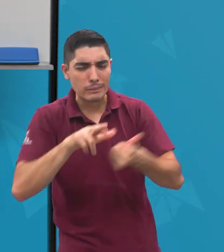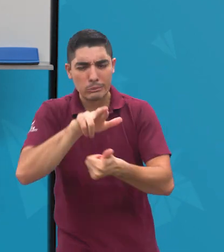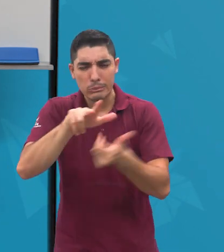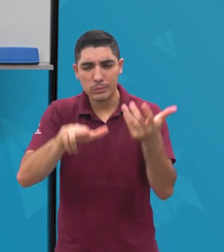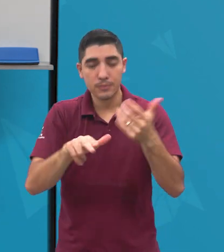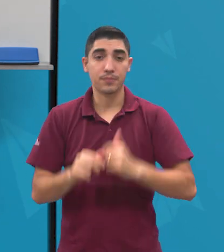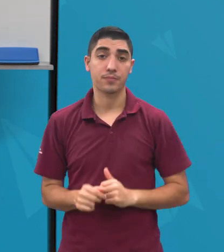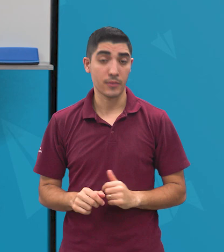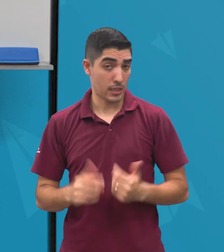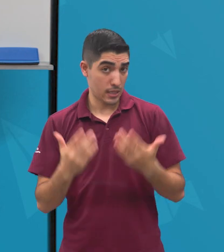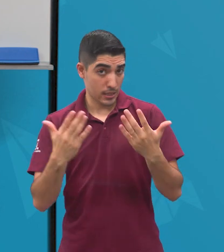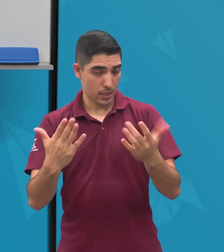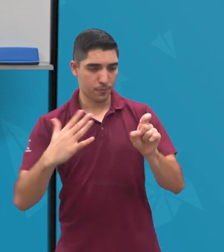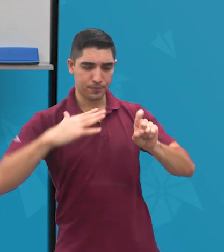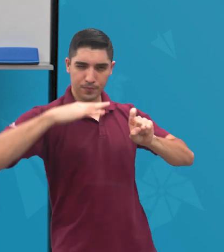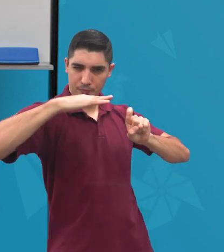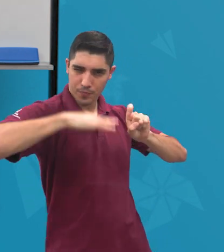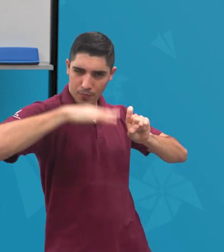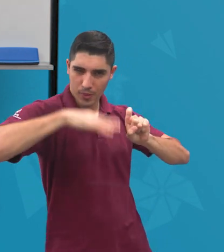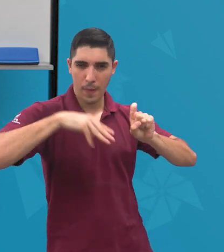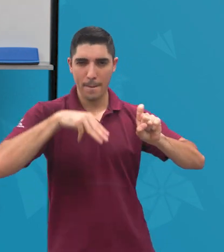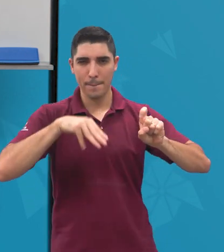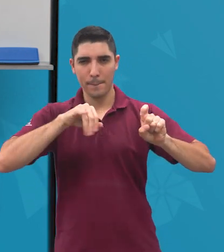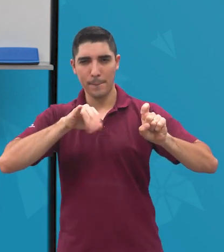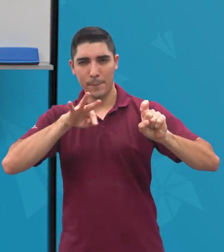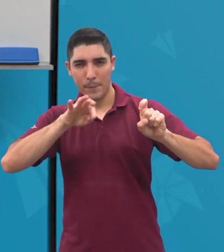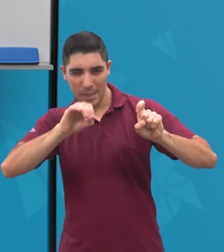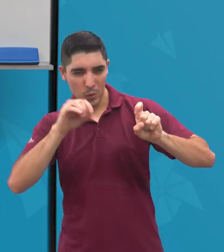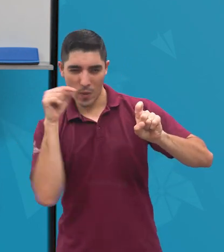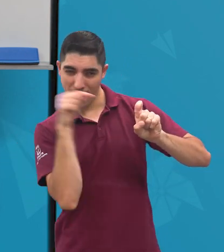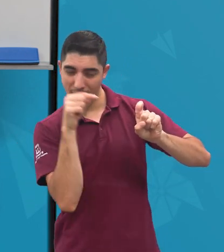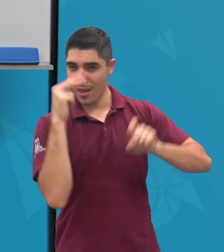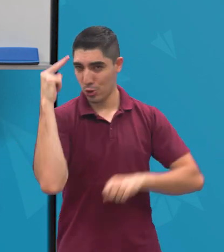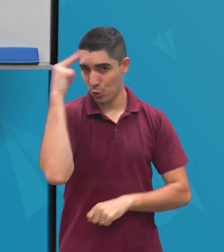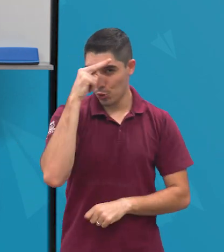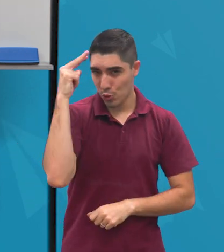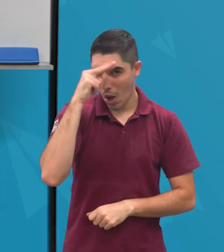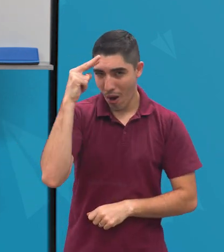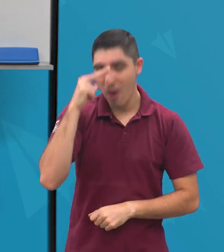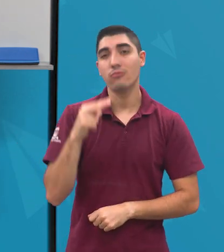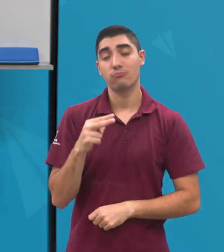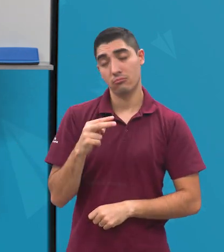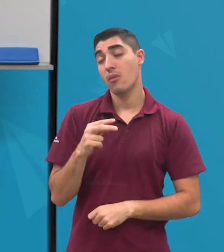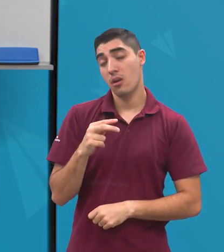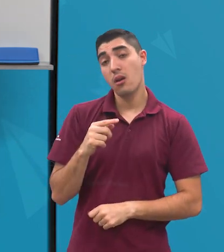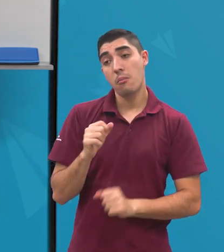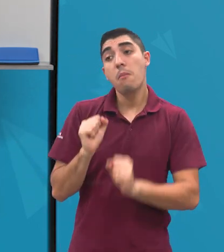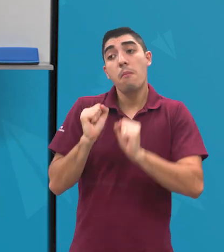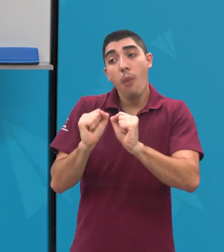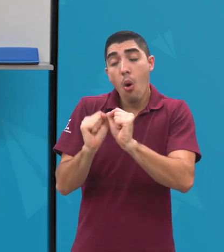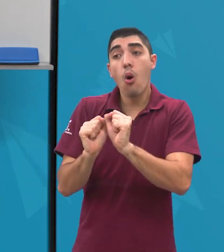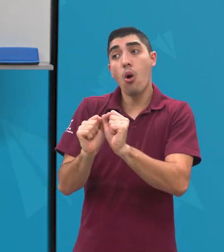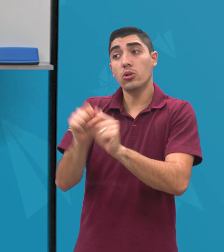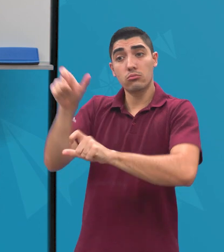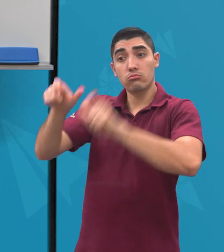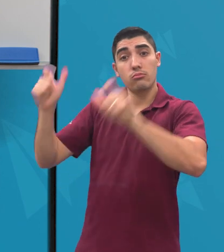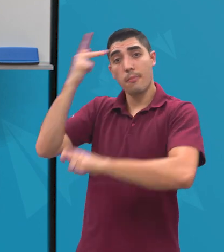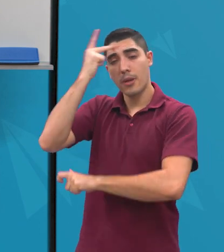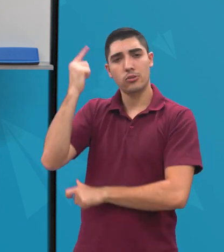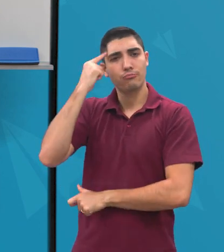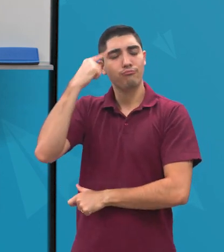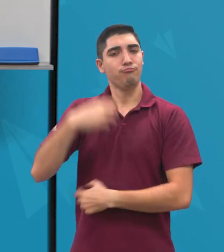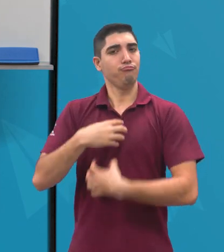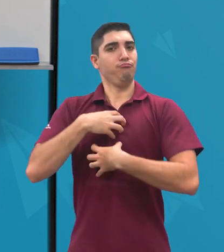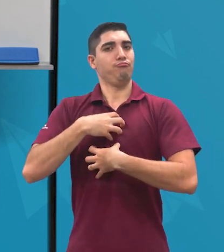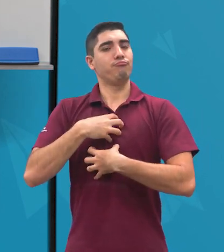esse tipo de história, ela tem uma relevância considerável para as pessoas que